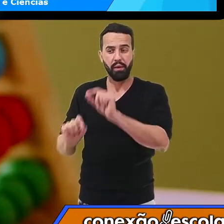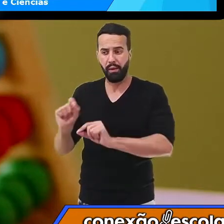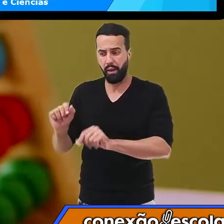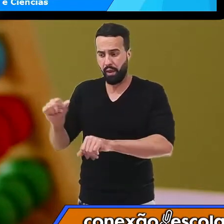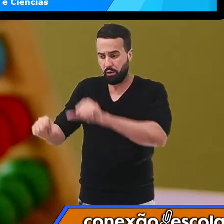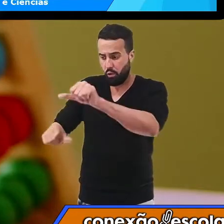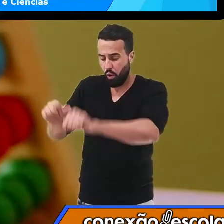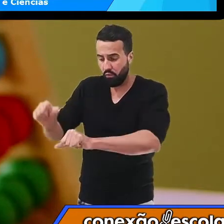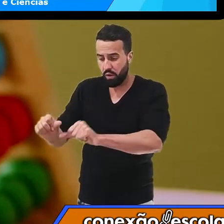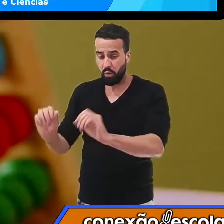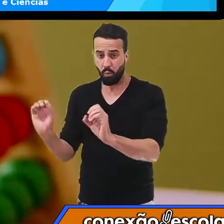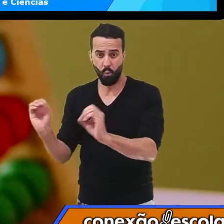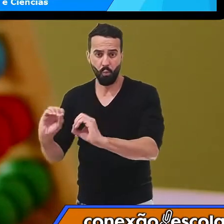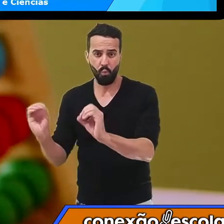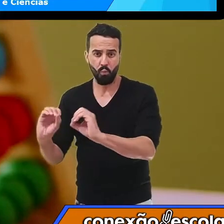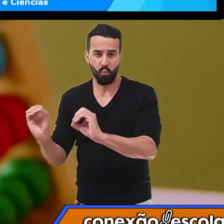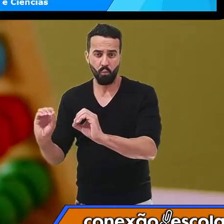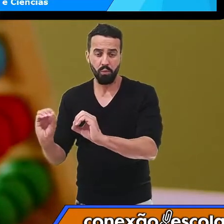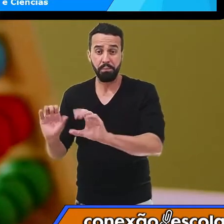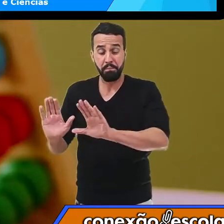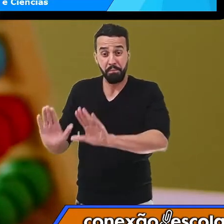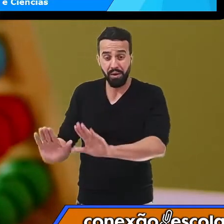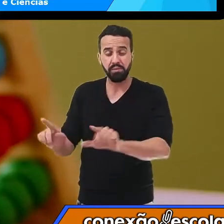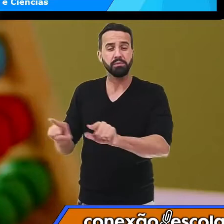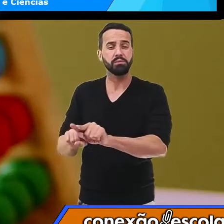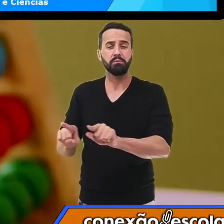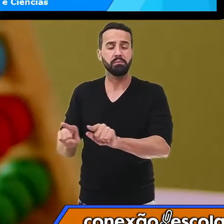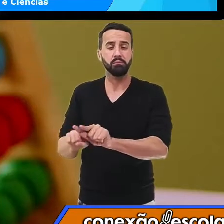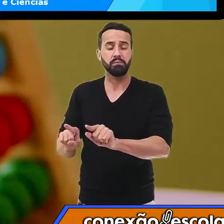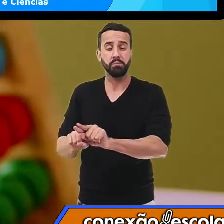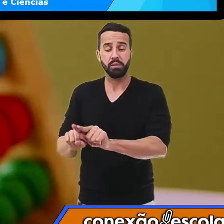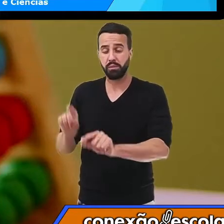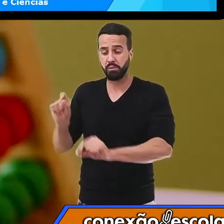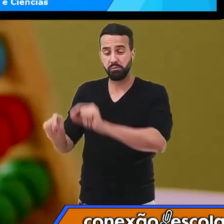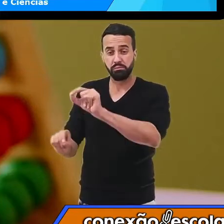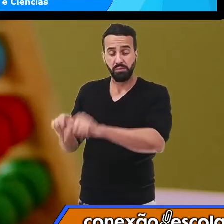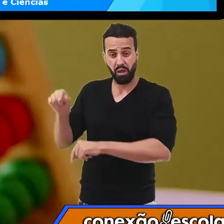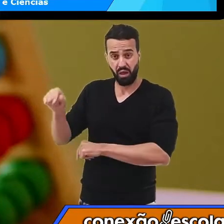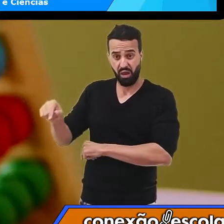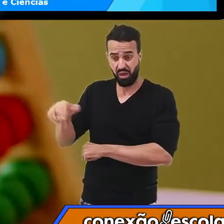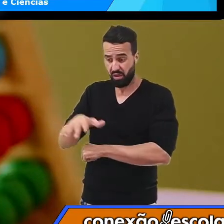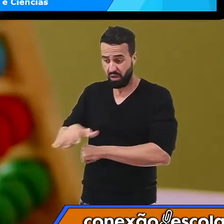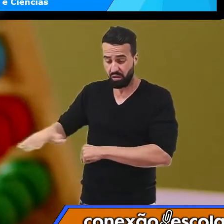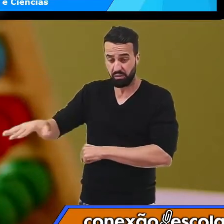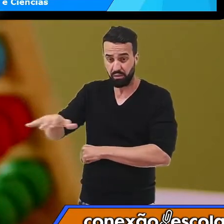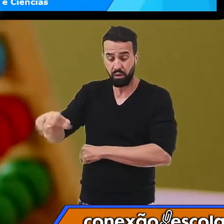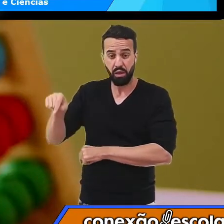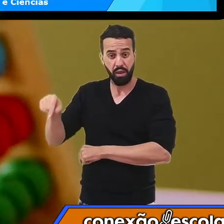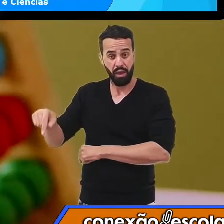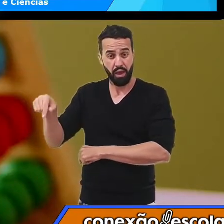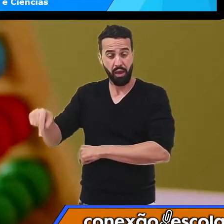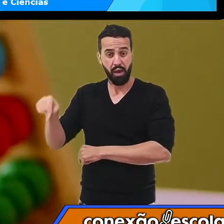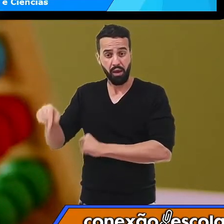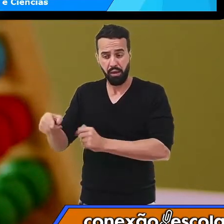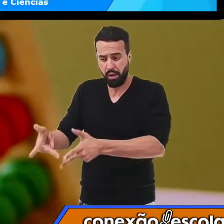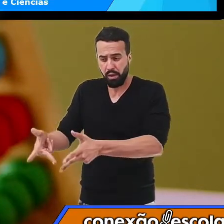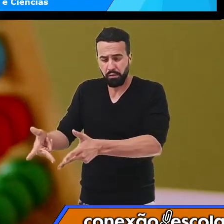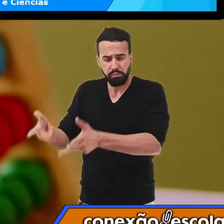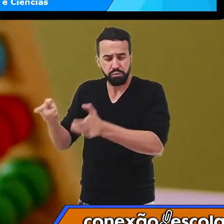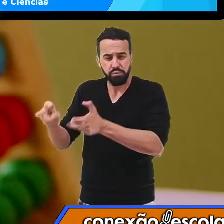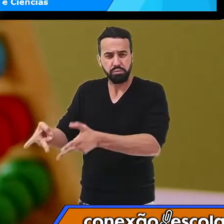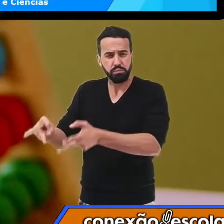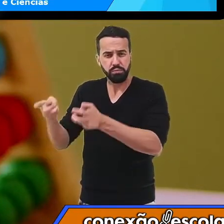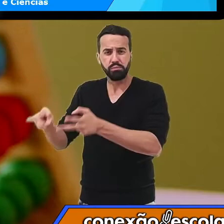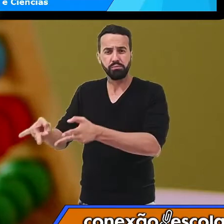se renovarem, e sim no fato de que a própria atividade de